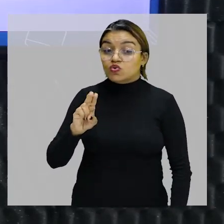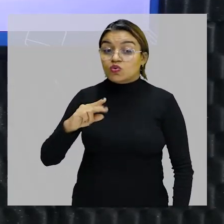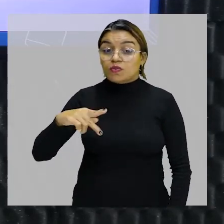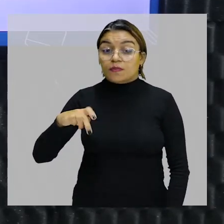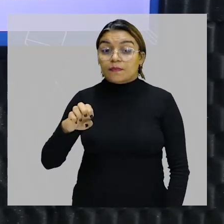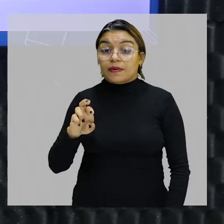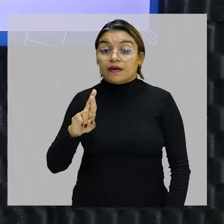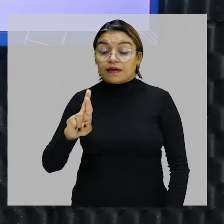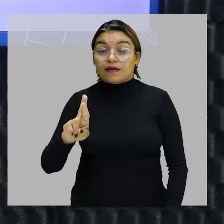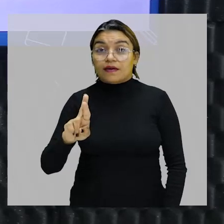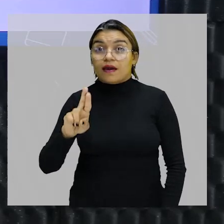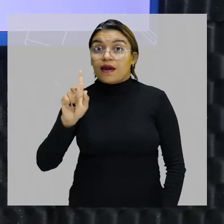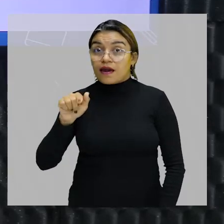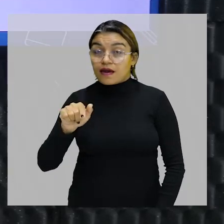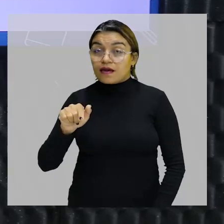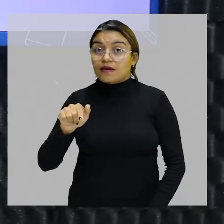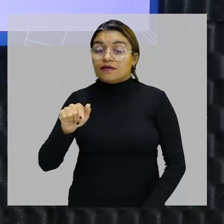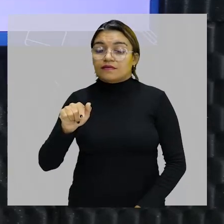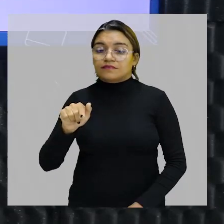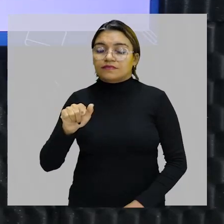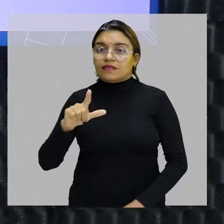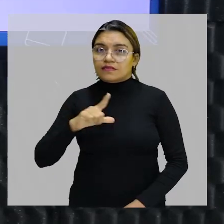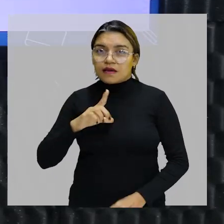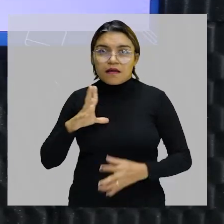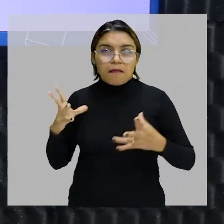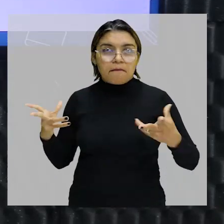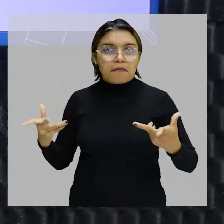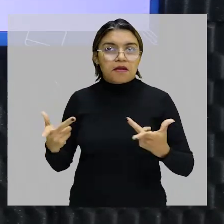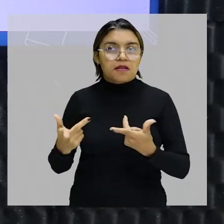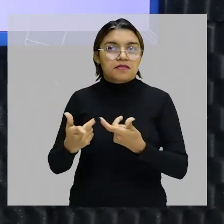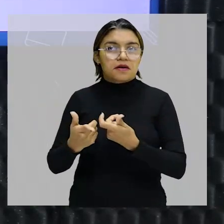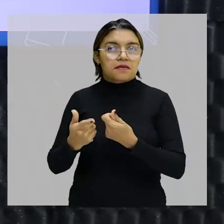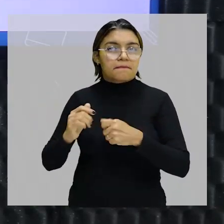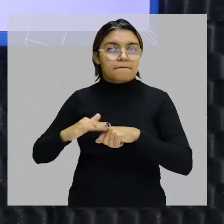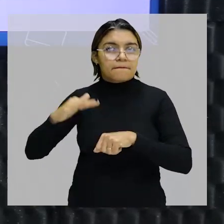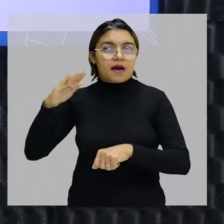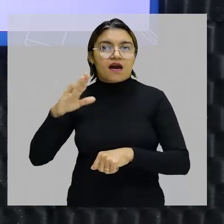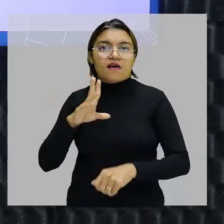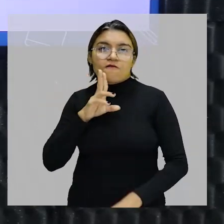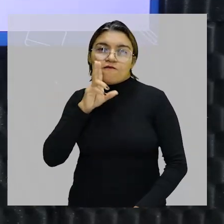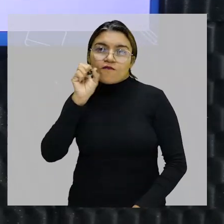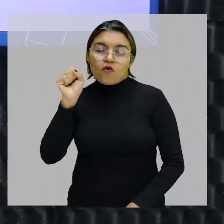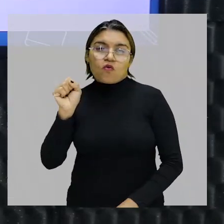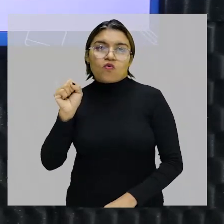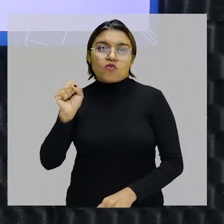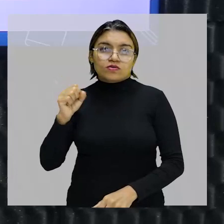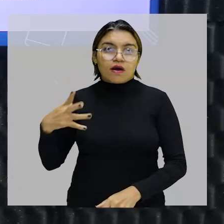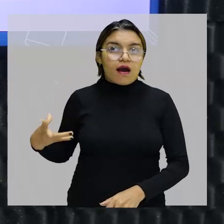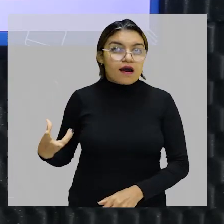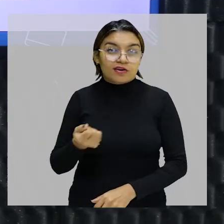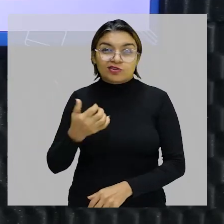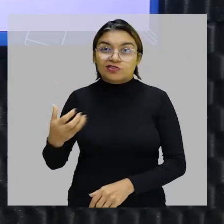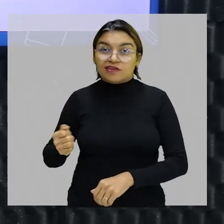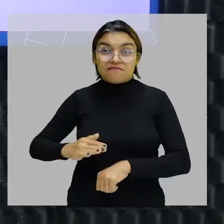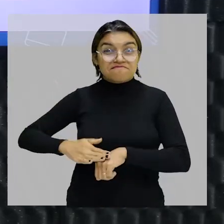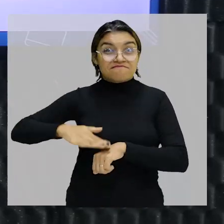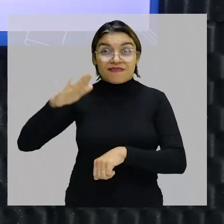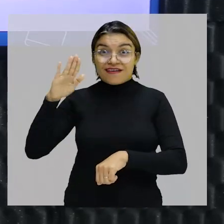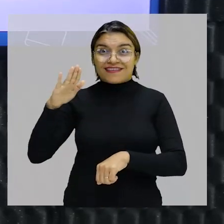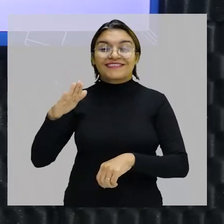ele vai ter que super habilidade, super força, uma super agilidade,